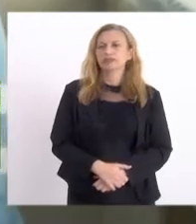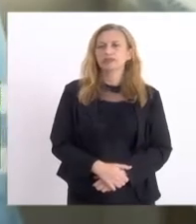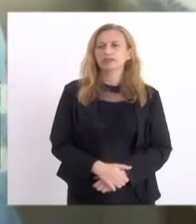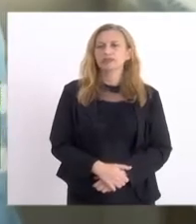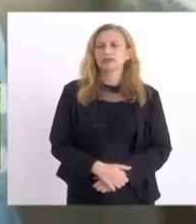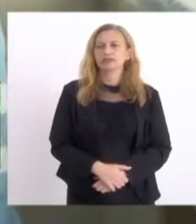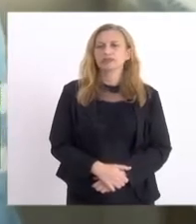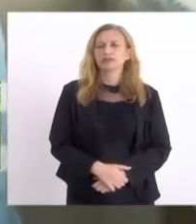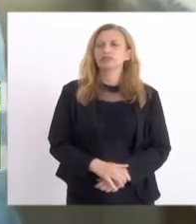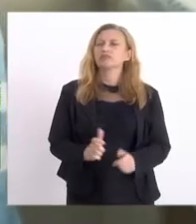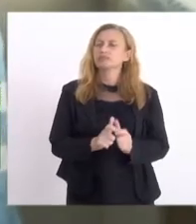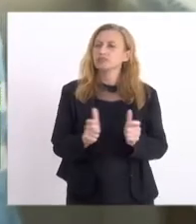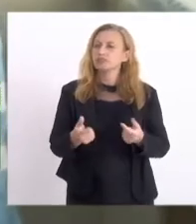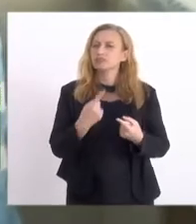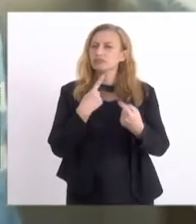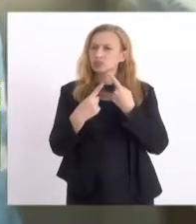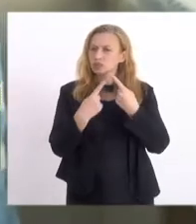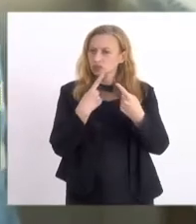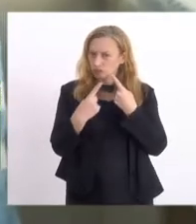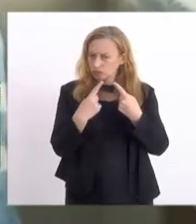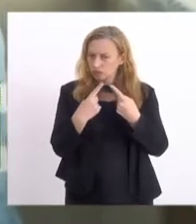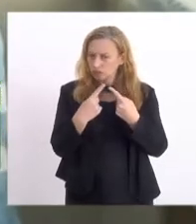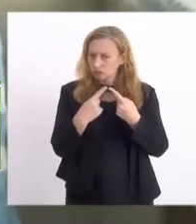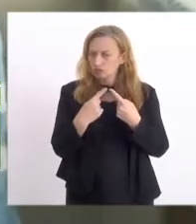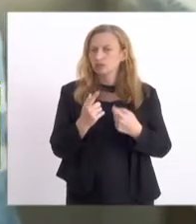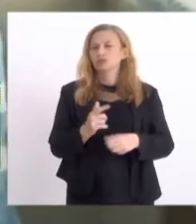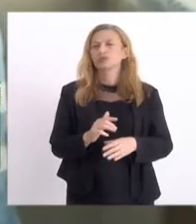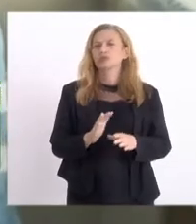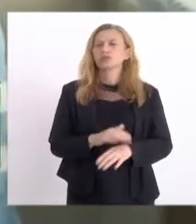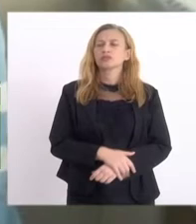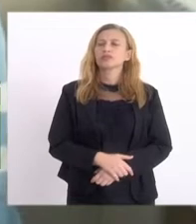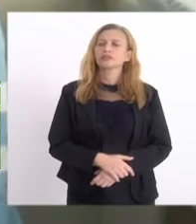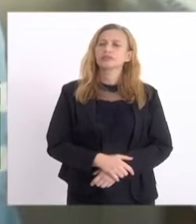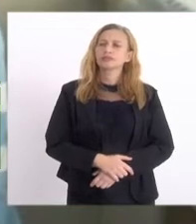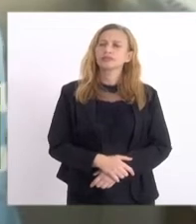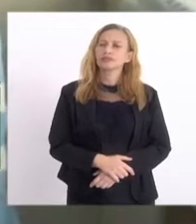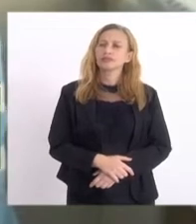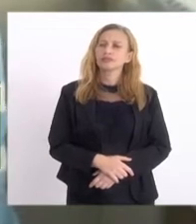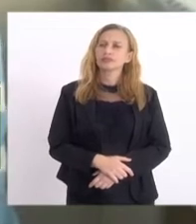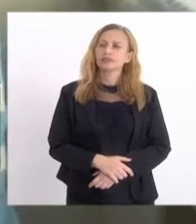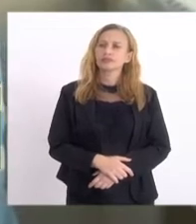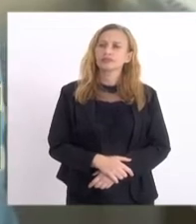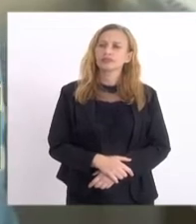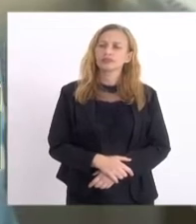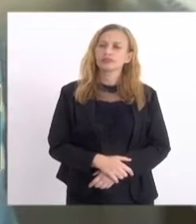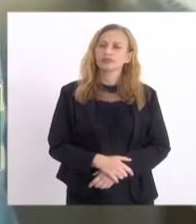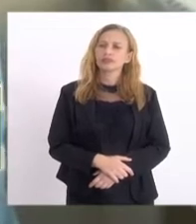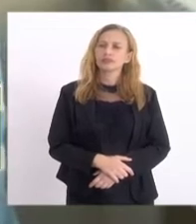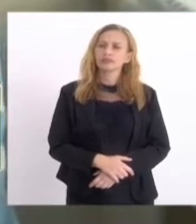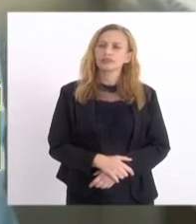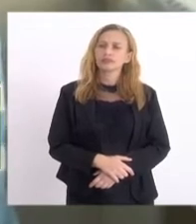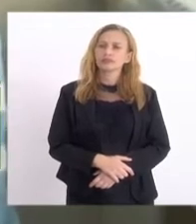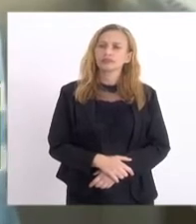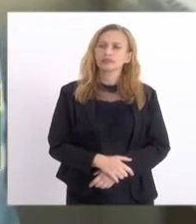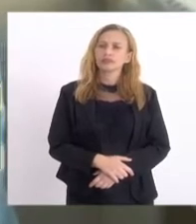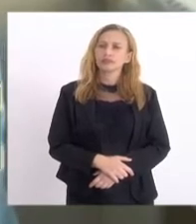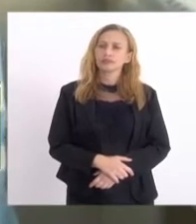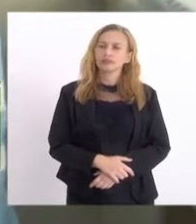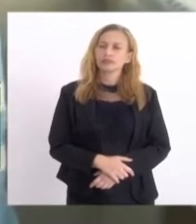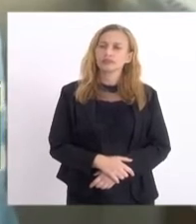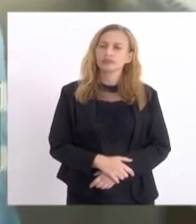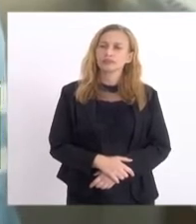Grande debate de ontem, nas redes, de hoje, é o ressurgimento,